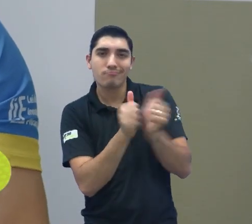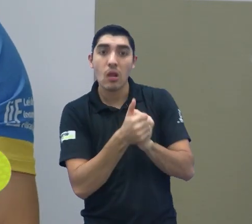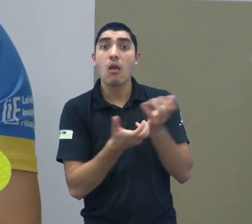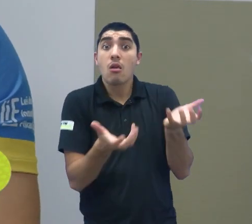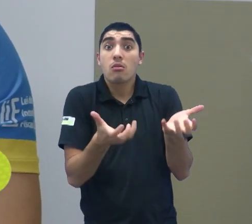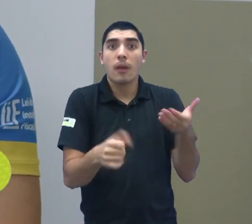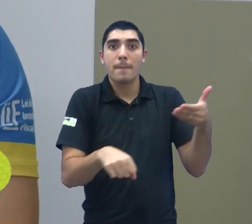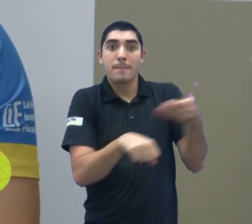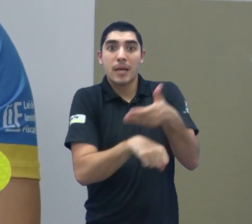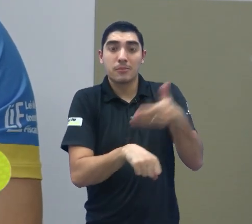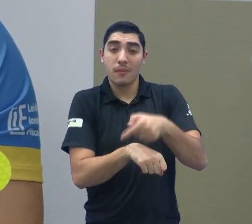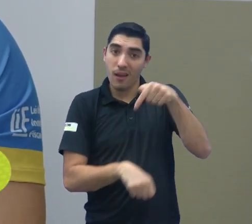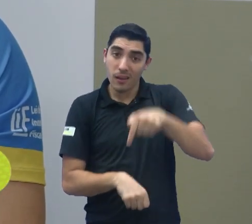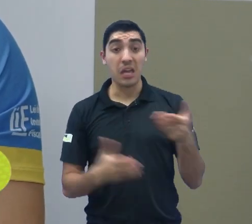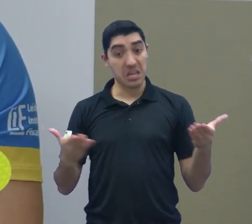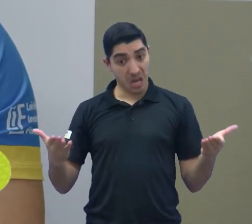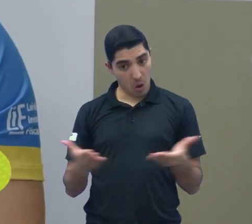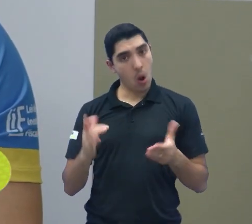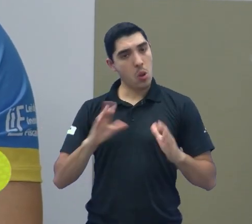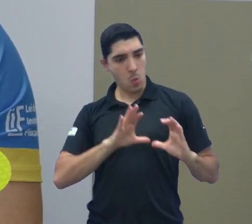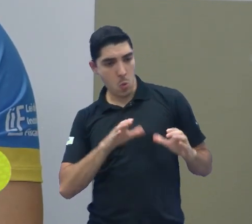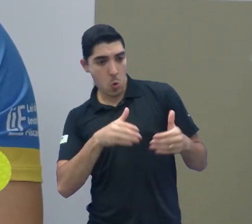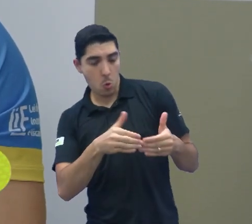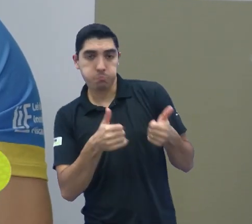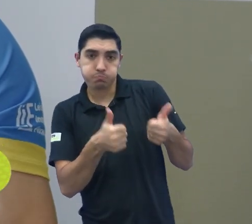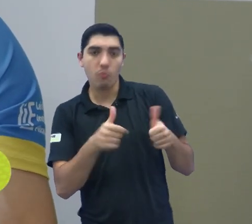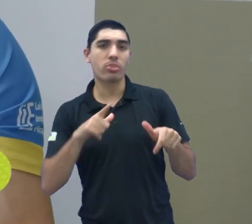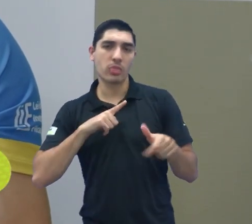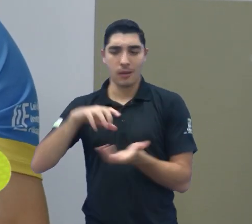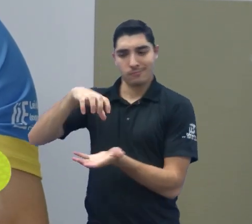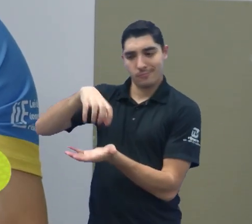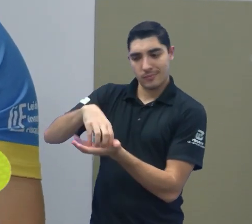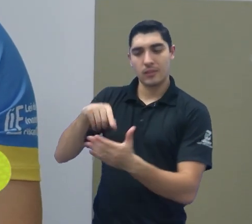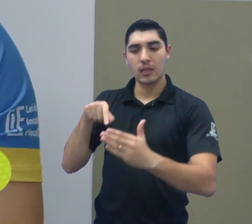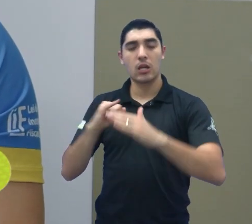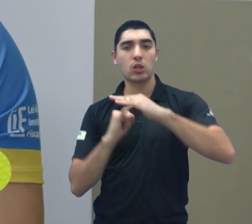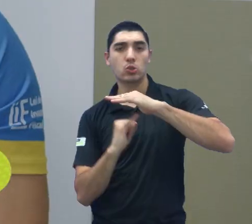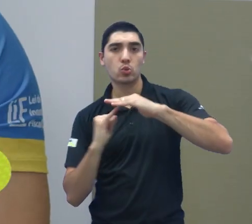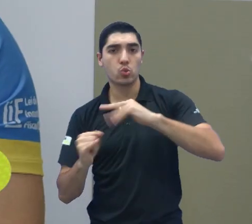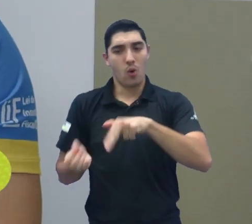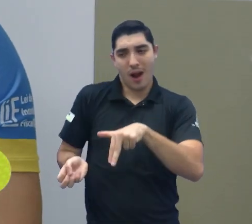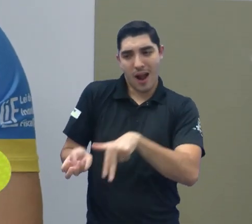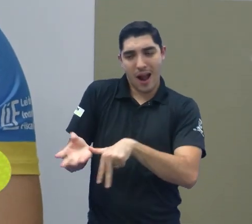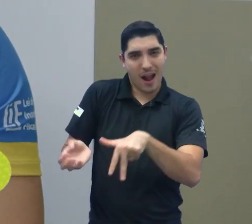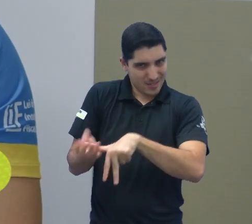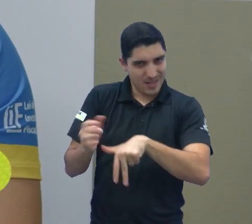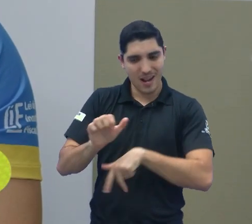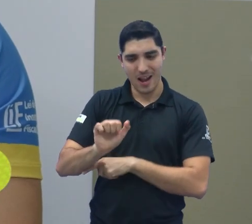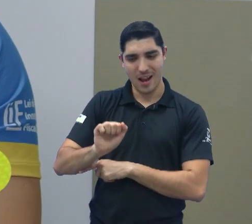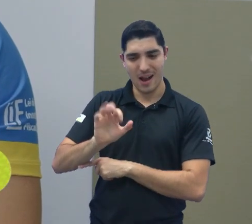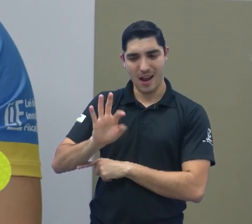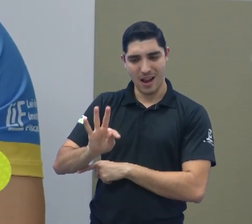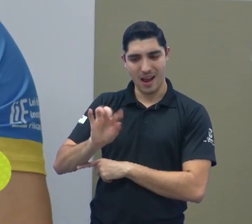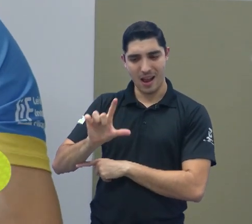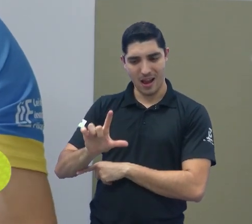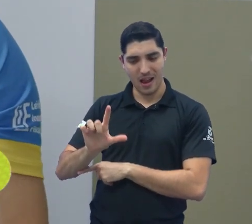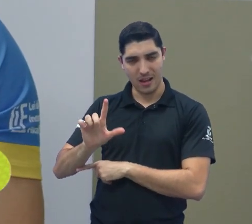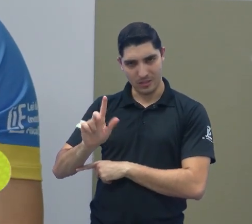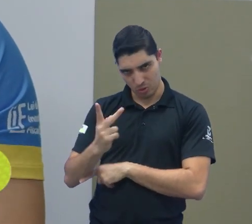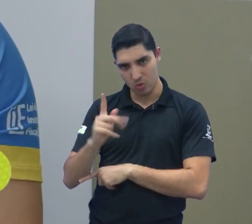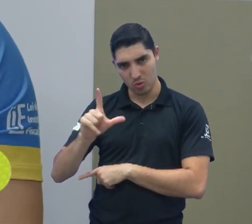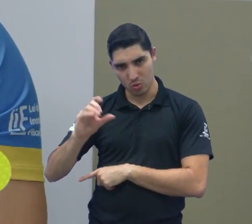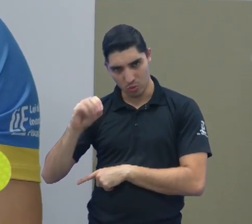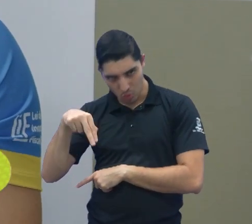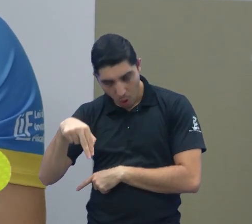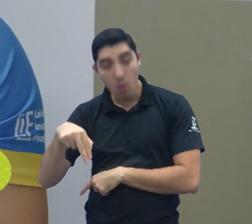hoje a gente tem uma equipe estruturada, né? Através do Instituto Athlon, né? Os nossos parceiros, patrocinadores, a Prefeitura de São José dos Campos. Então a gente tem um